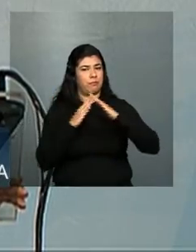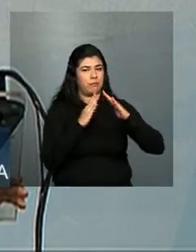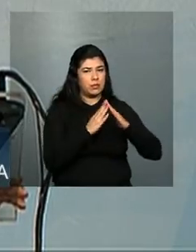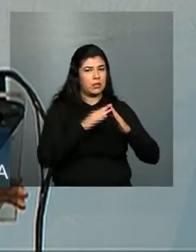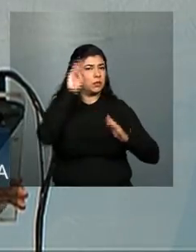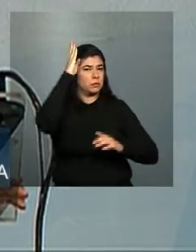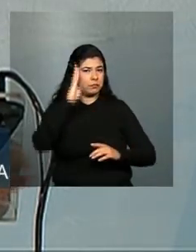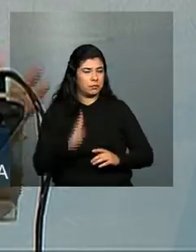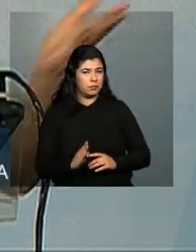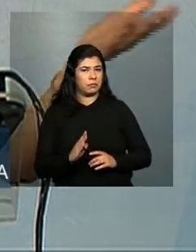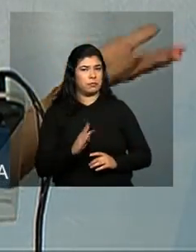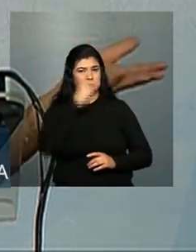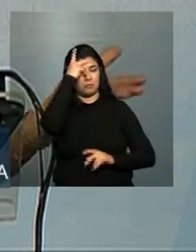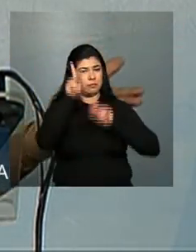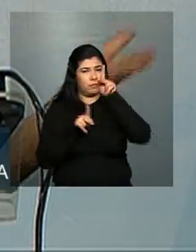brasileiros e as brasileiras,